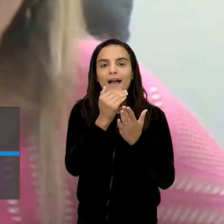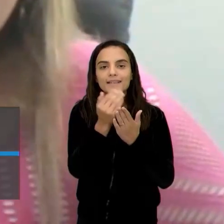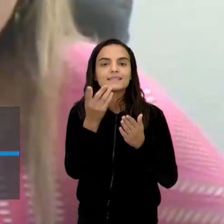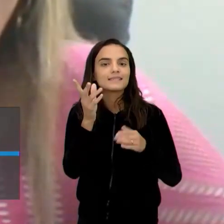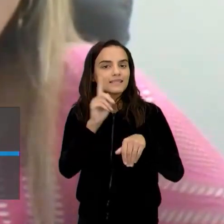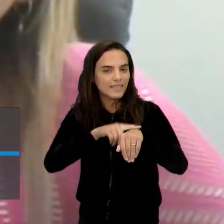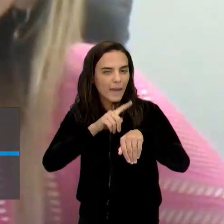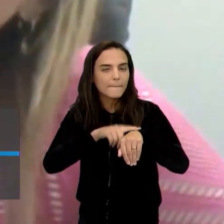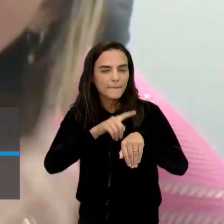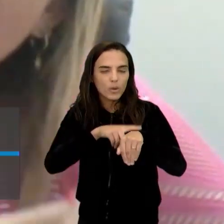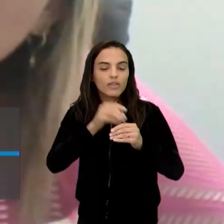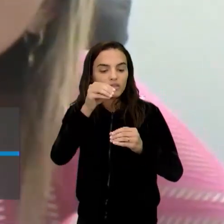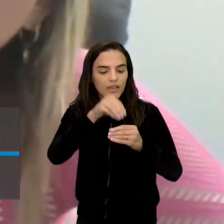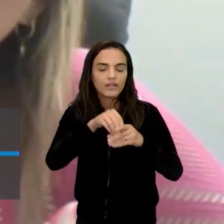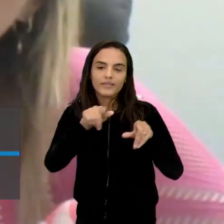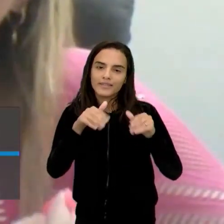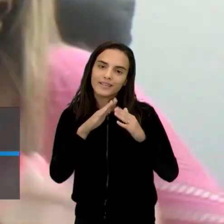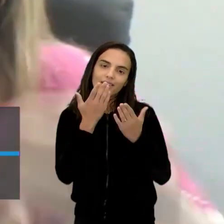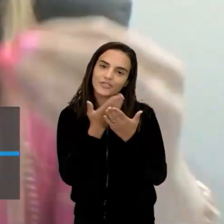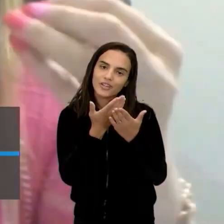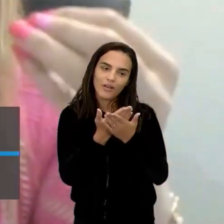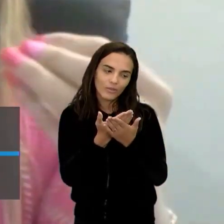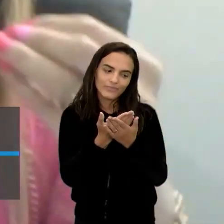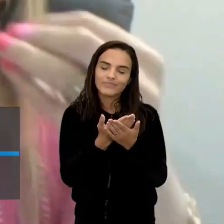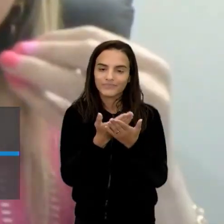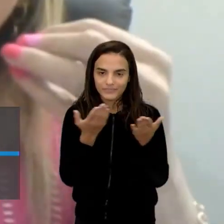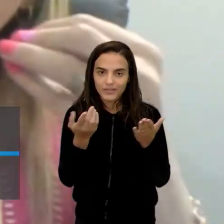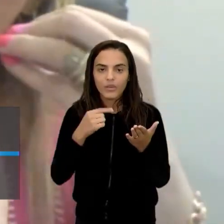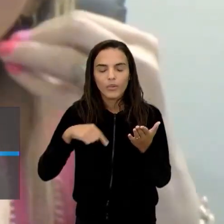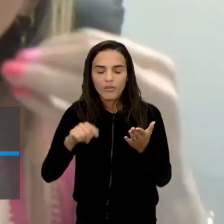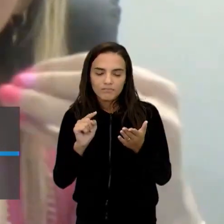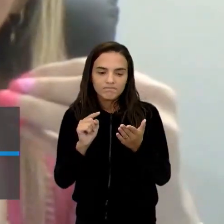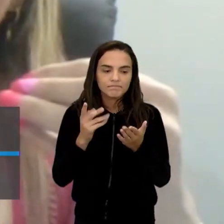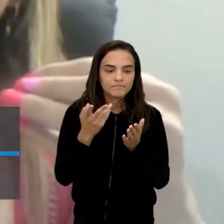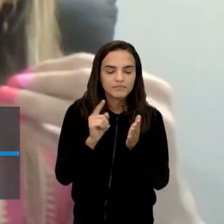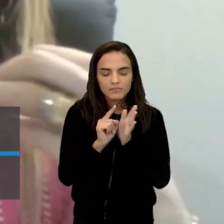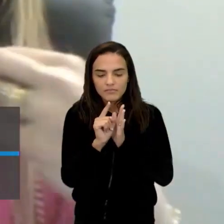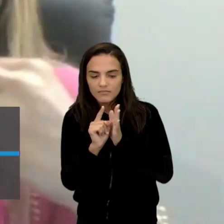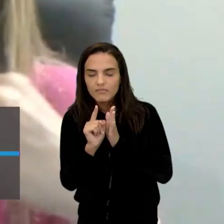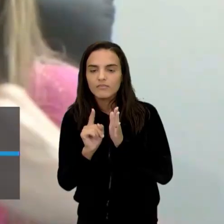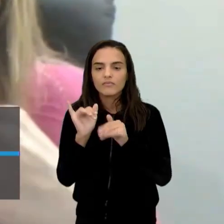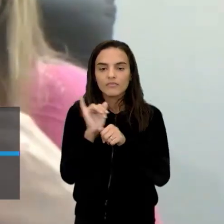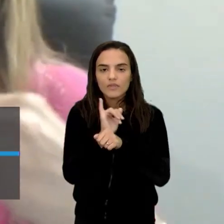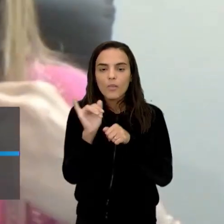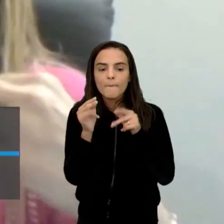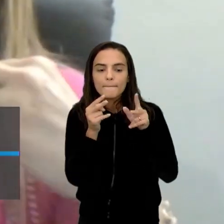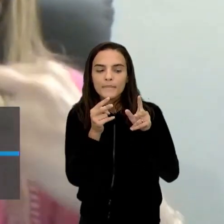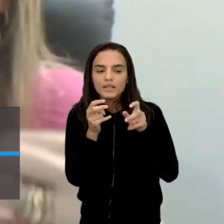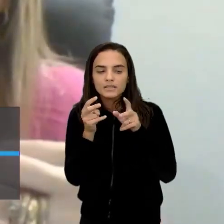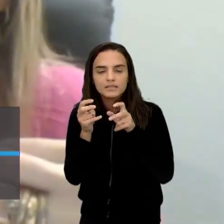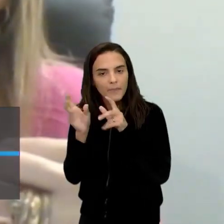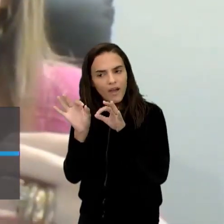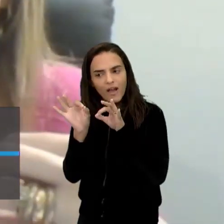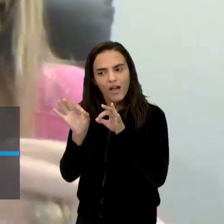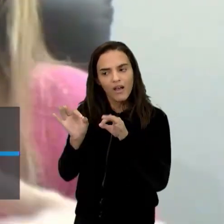tempo na sala de aula do que na sala de recursos. Então, quando eu confecciono um recurso e eu percebo que dá certo,